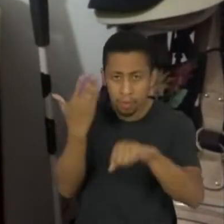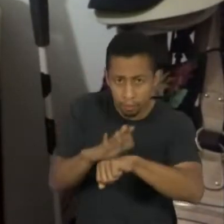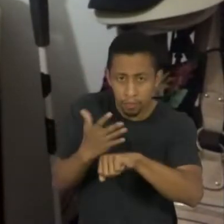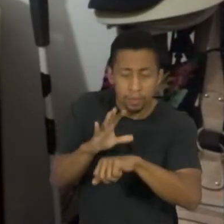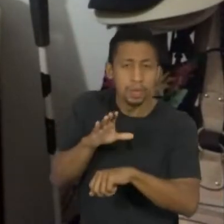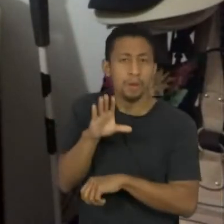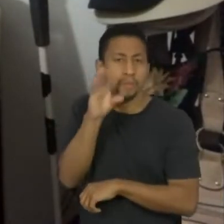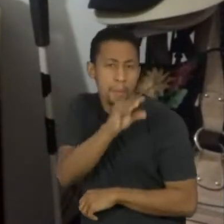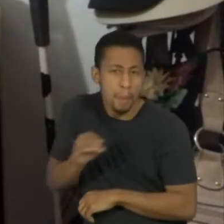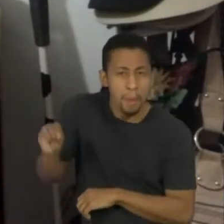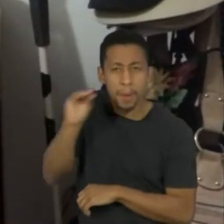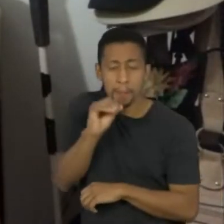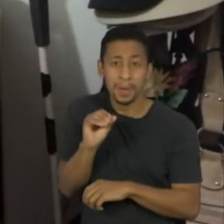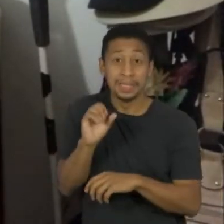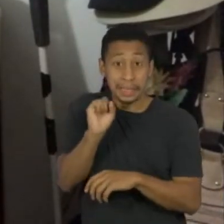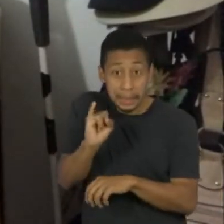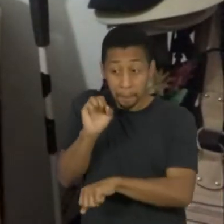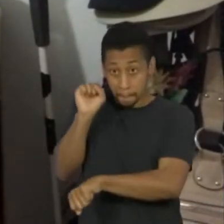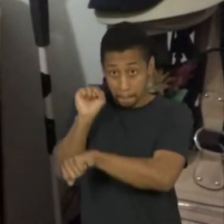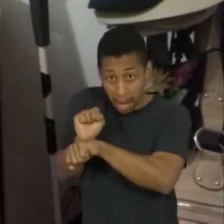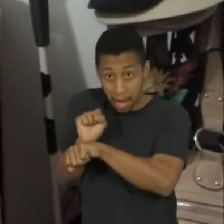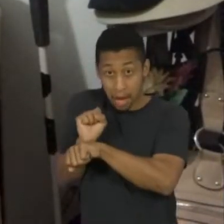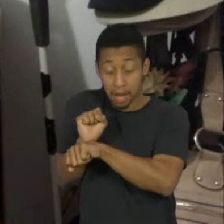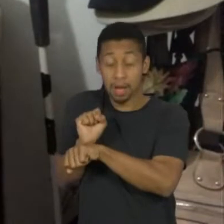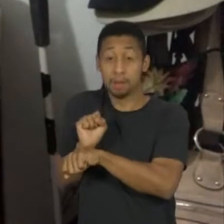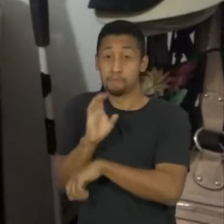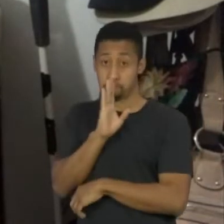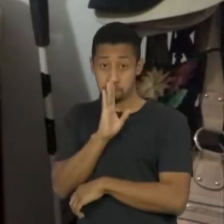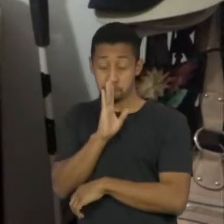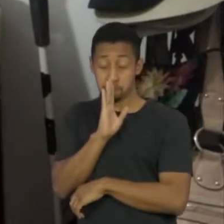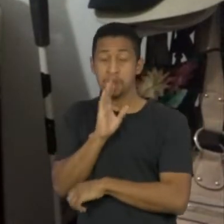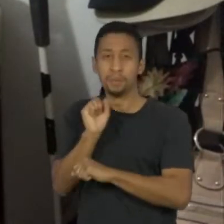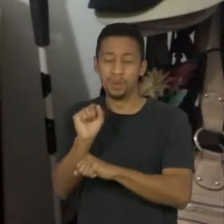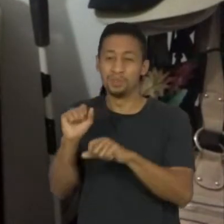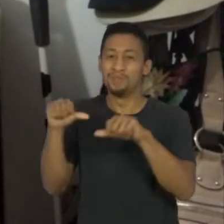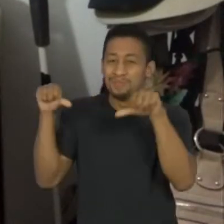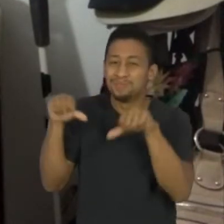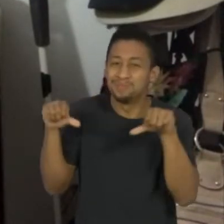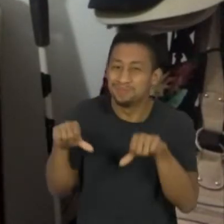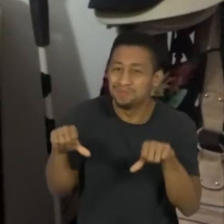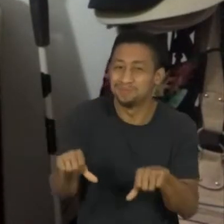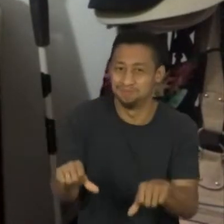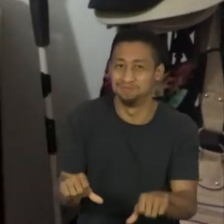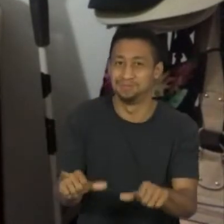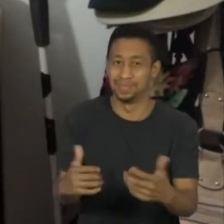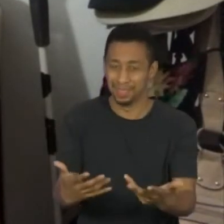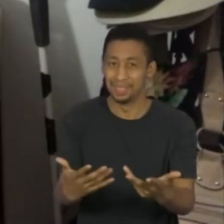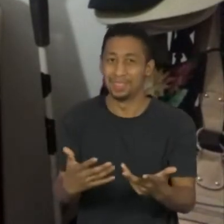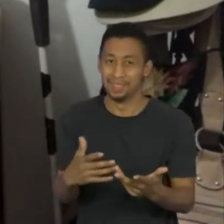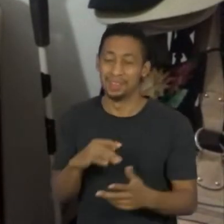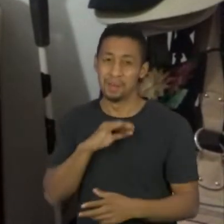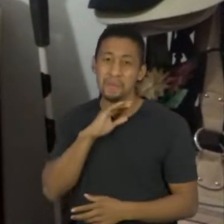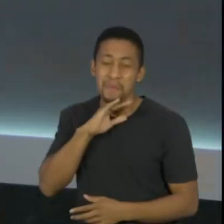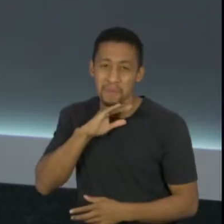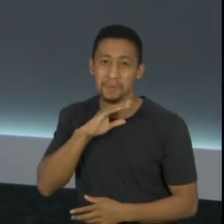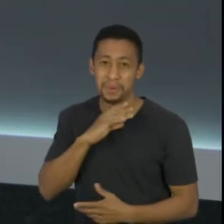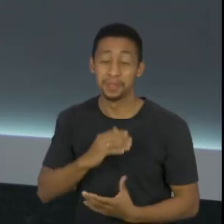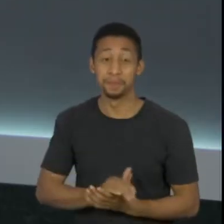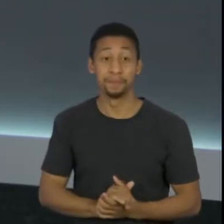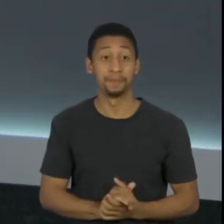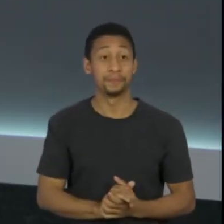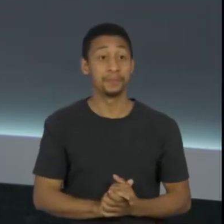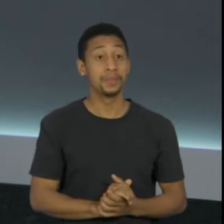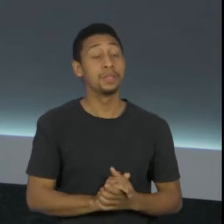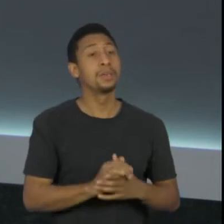perda de progresso. Enfim, a médio e longo prazo, os efeitos são bem ruins, Galo. Jairo, isso